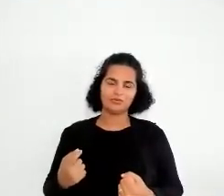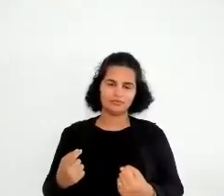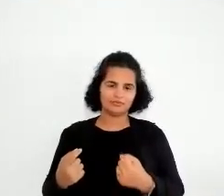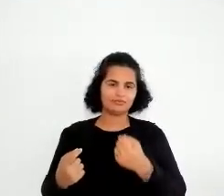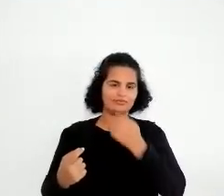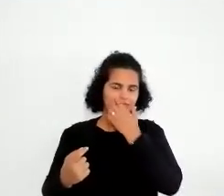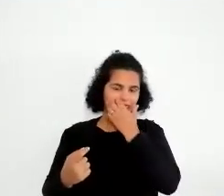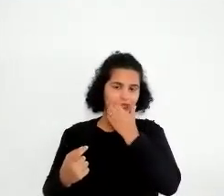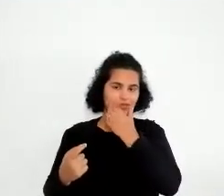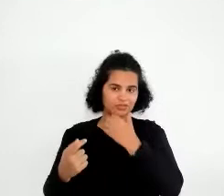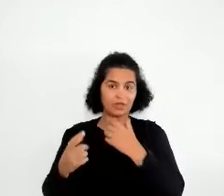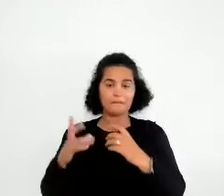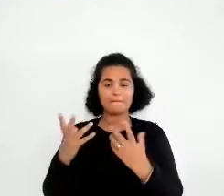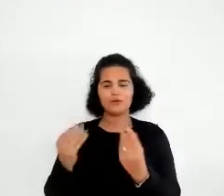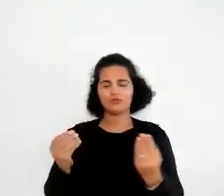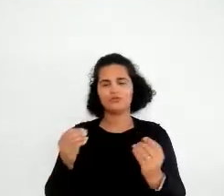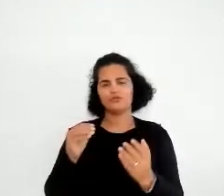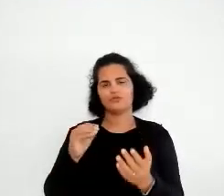se concretizar.